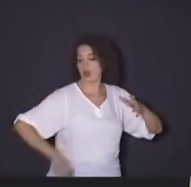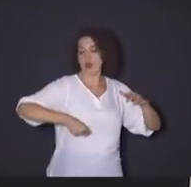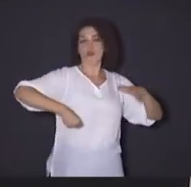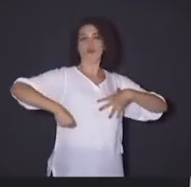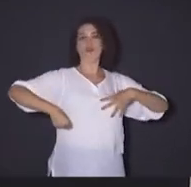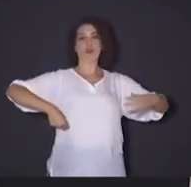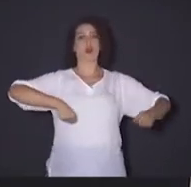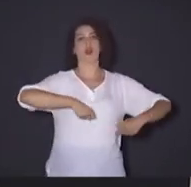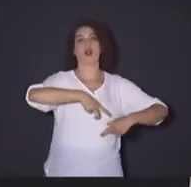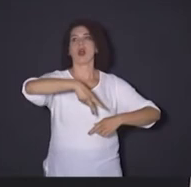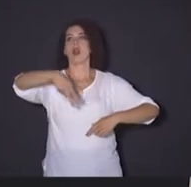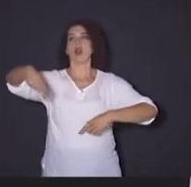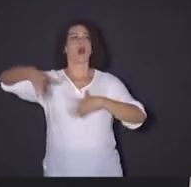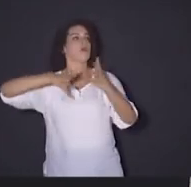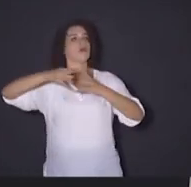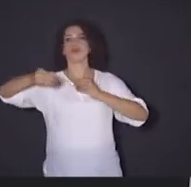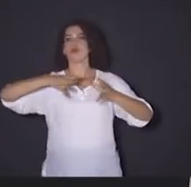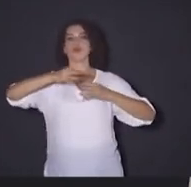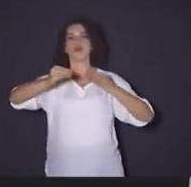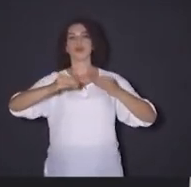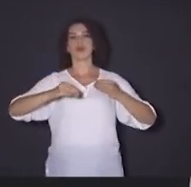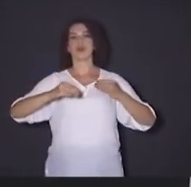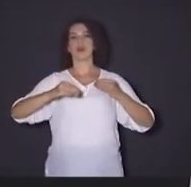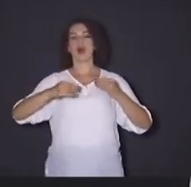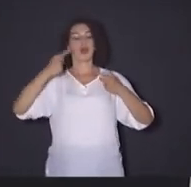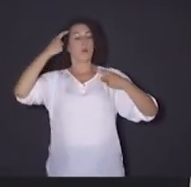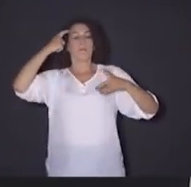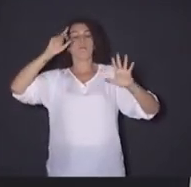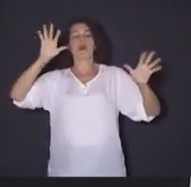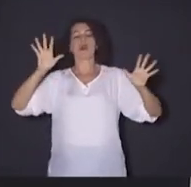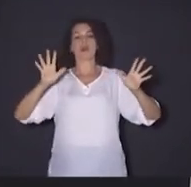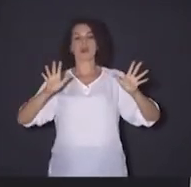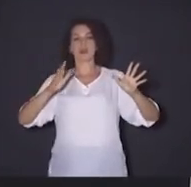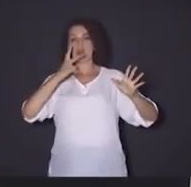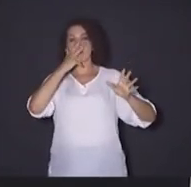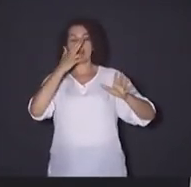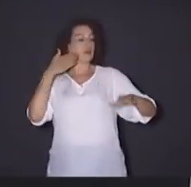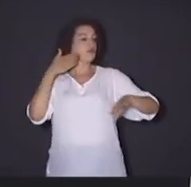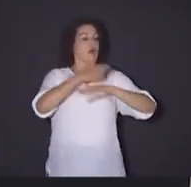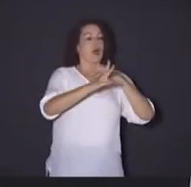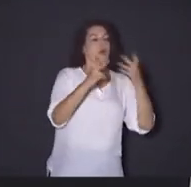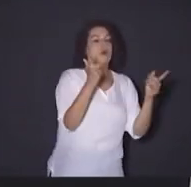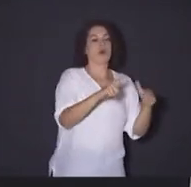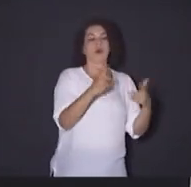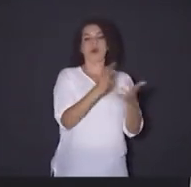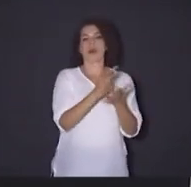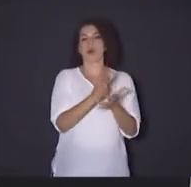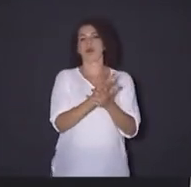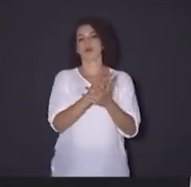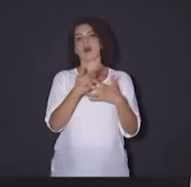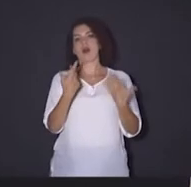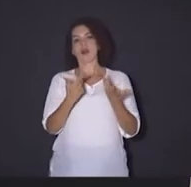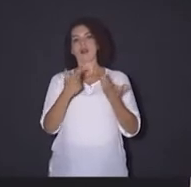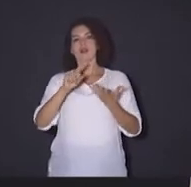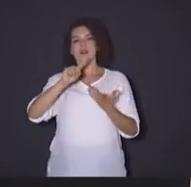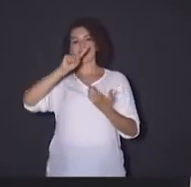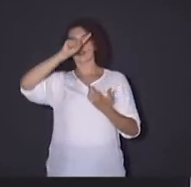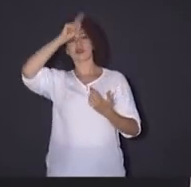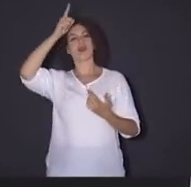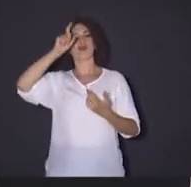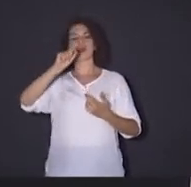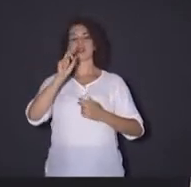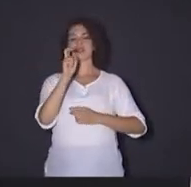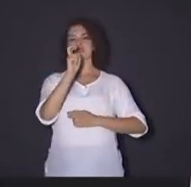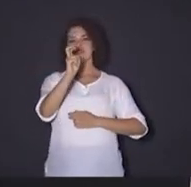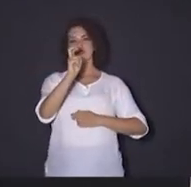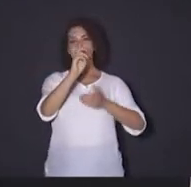é desesperado e aí não pensa ele vai pra onde está acontecendo o problema e aí eles criaram cinco exercícios